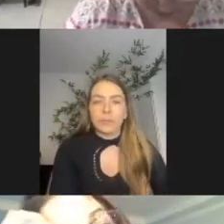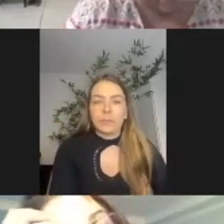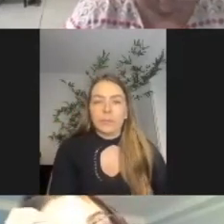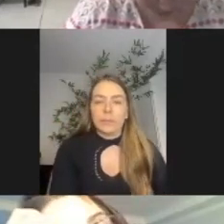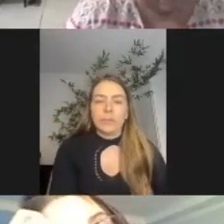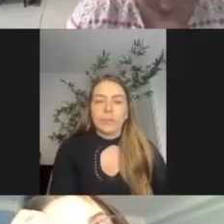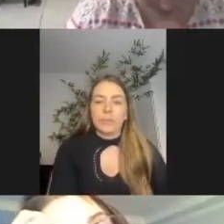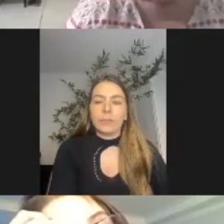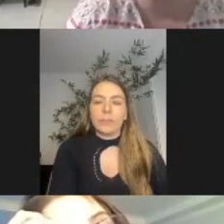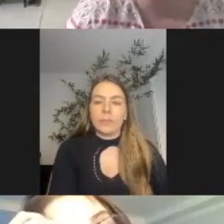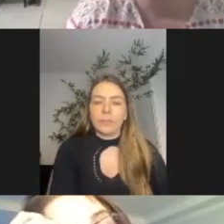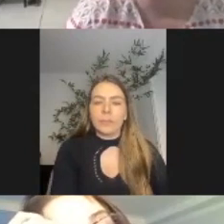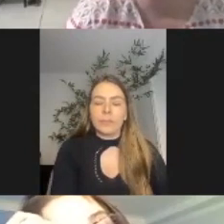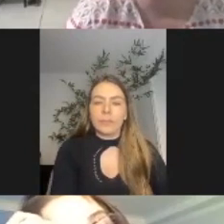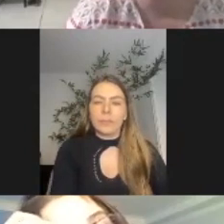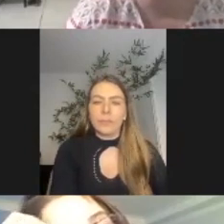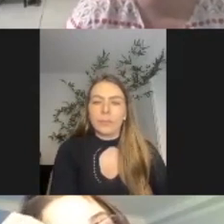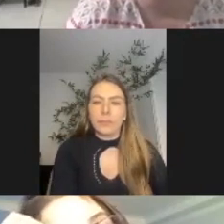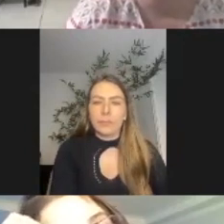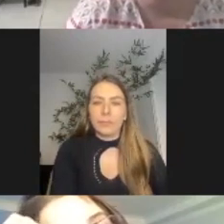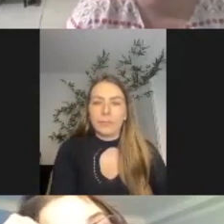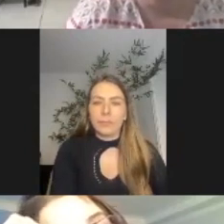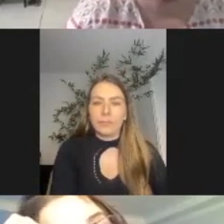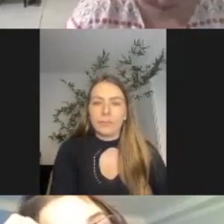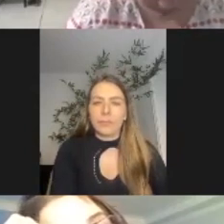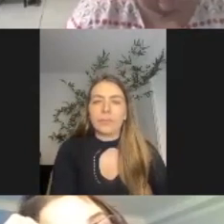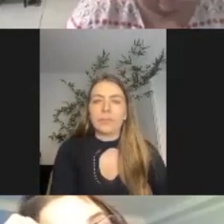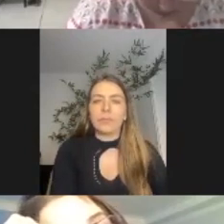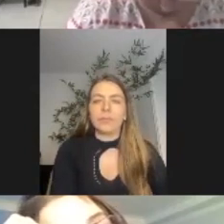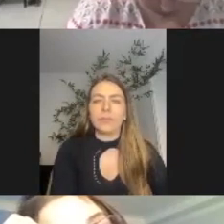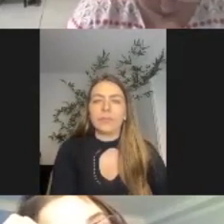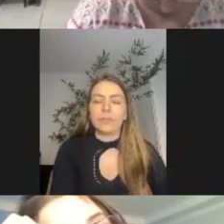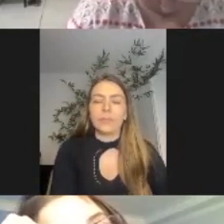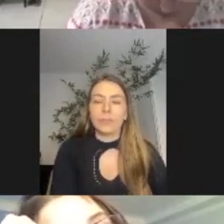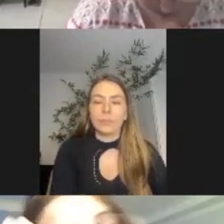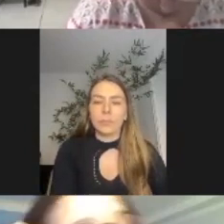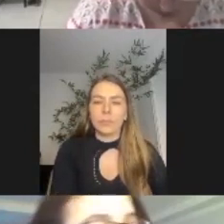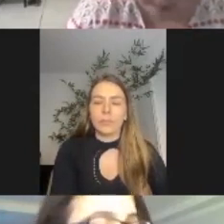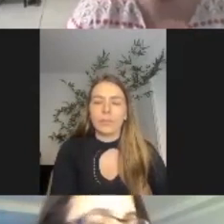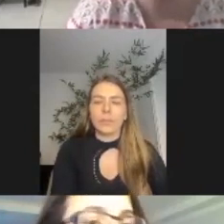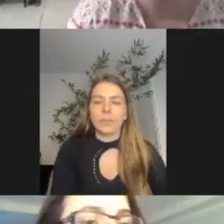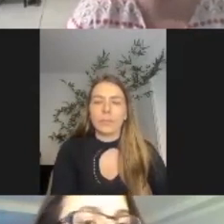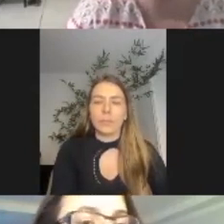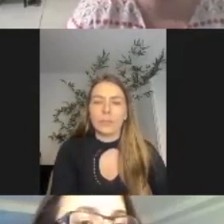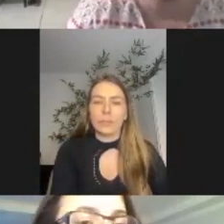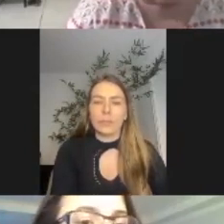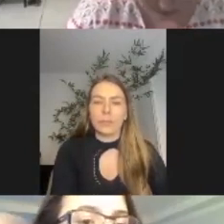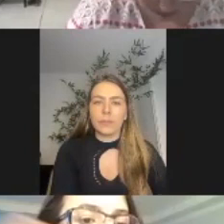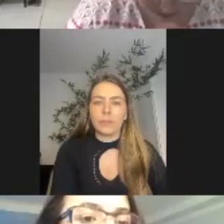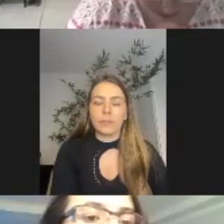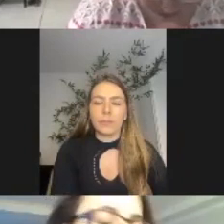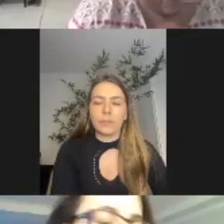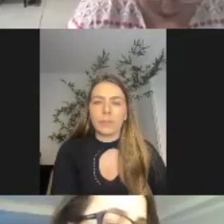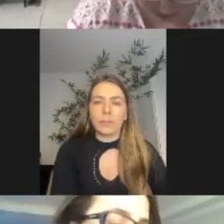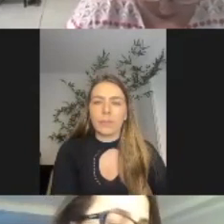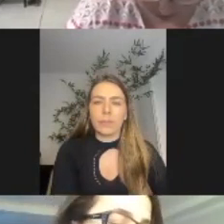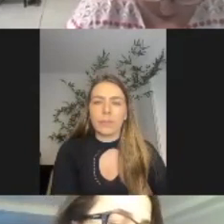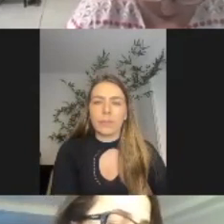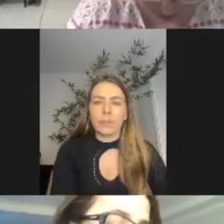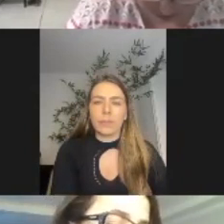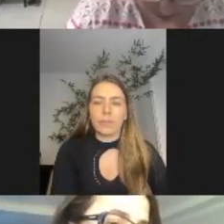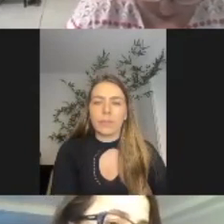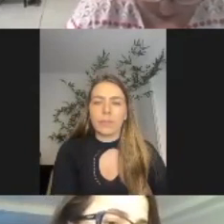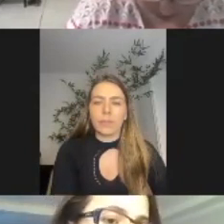come doce. Eu não estou falando que você não possa fazer isso nunca, mas você precisa transmitir uma certa autoridade quando você está